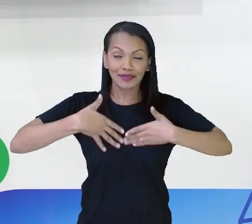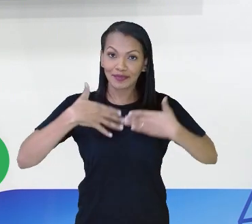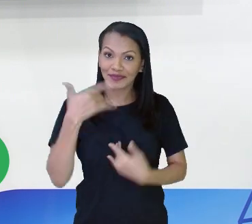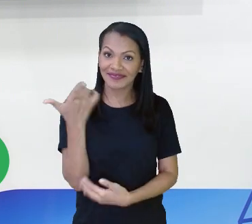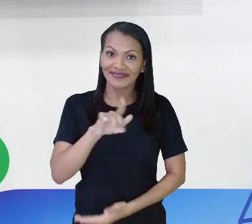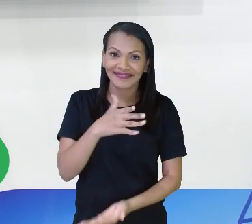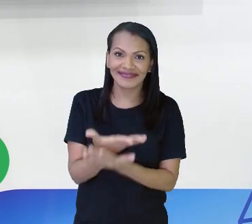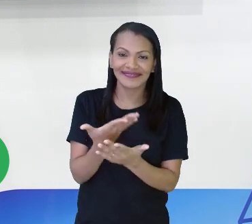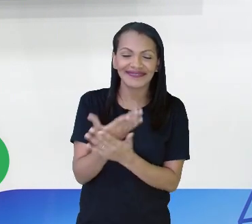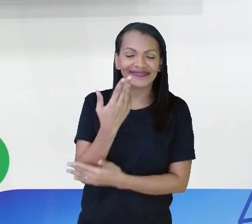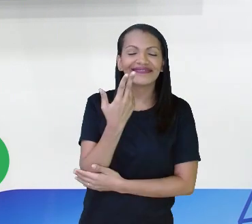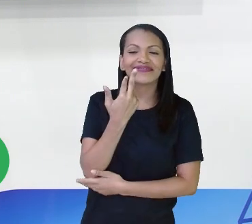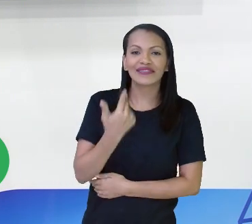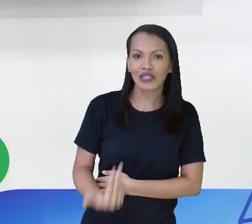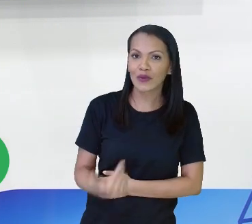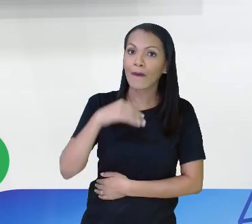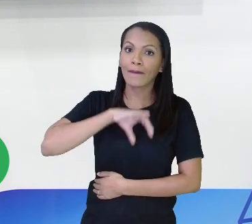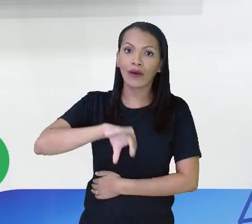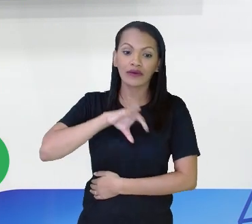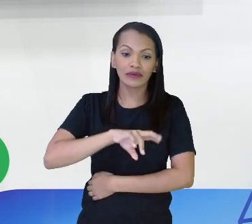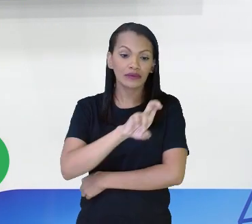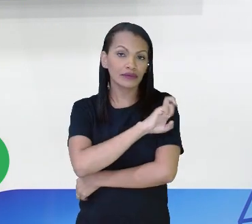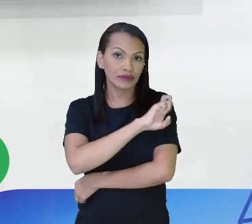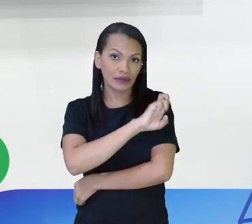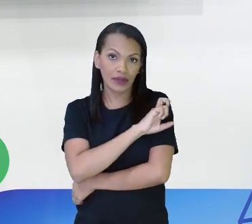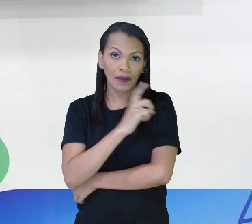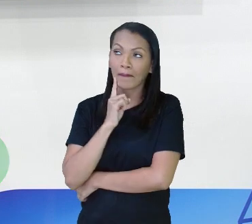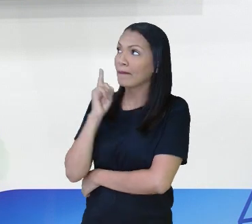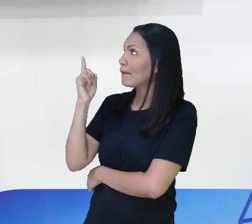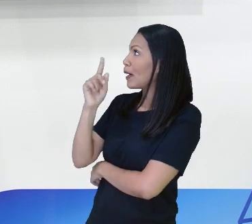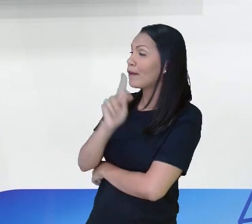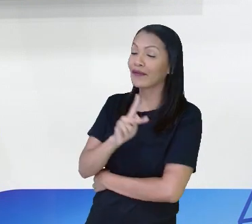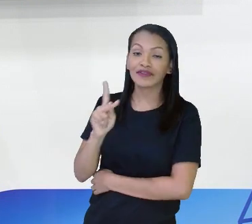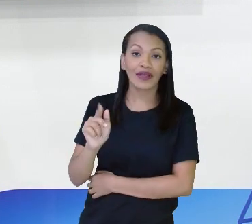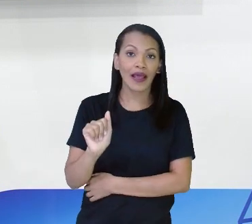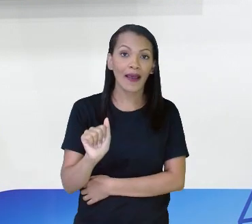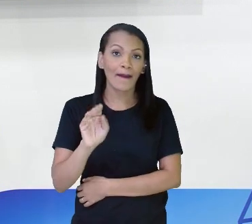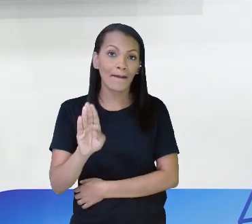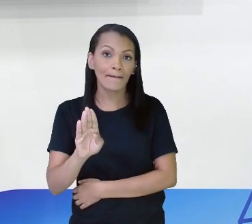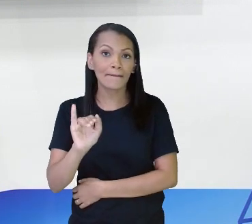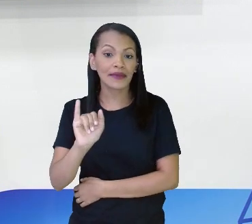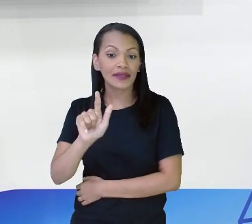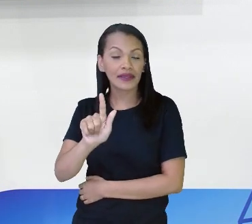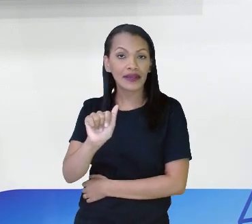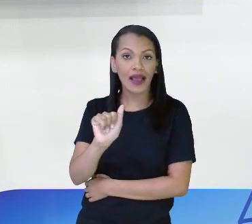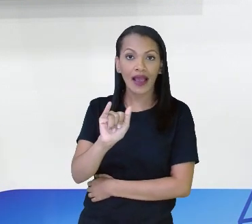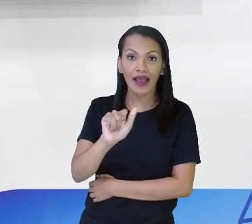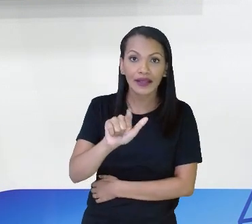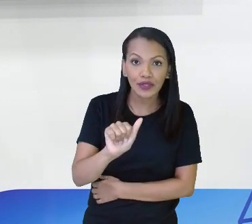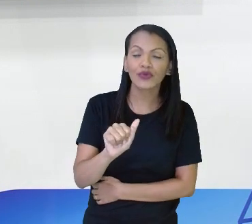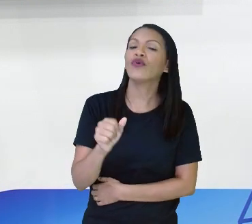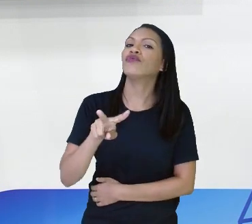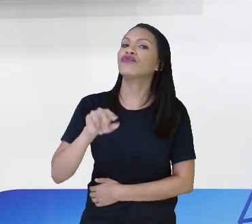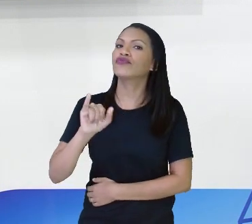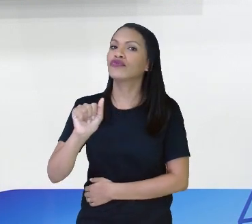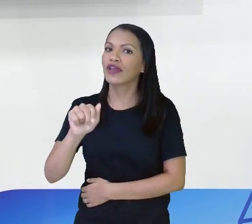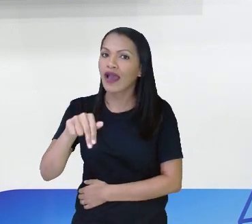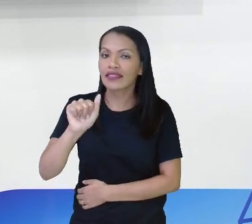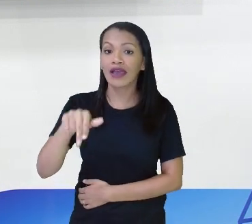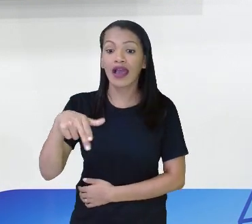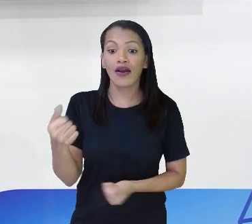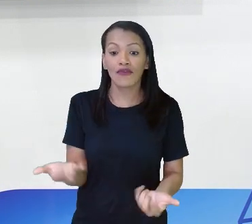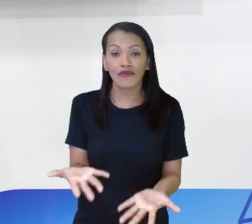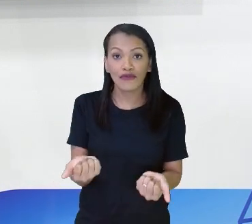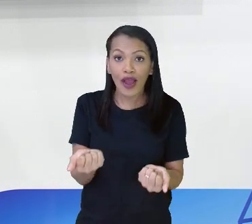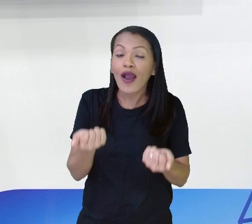de língua portuguesa para os quintos anos. Sou a professora Abigail Viana e vamos passar aqui alguns minutos